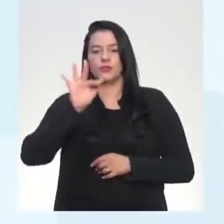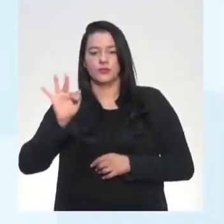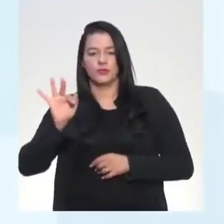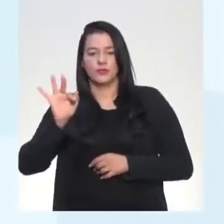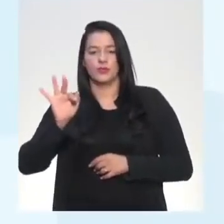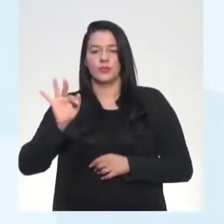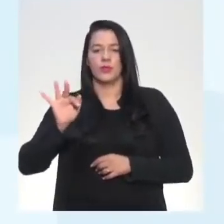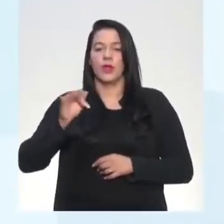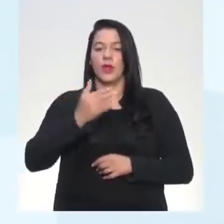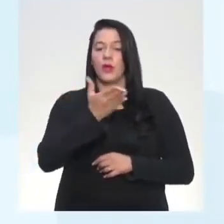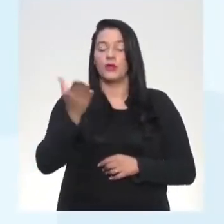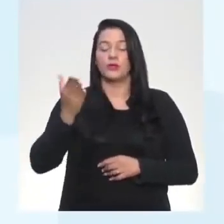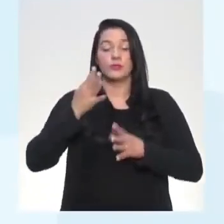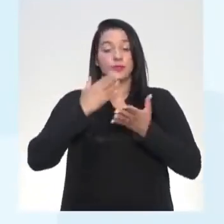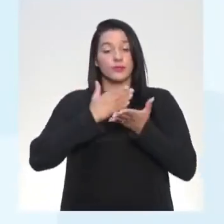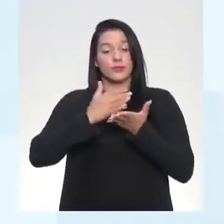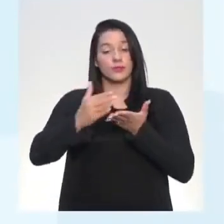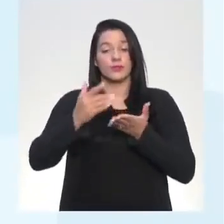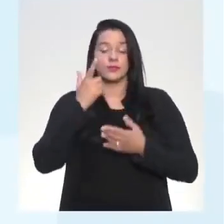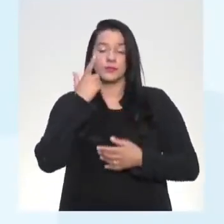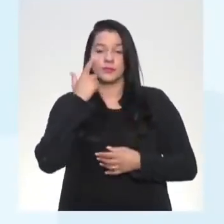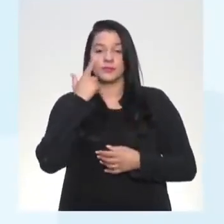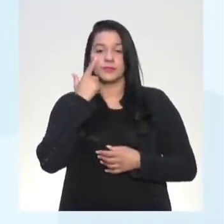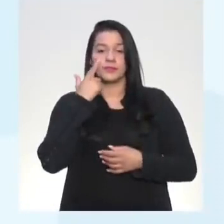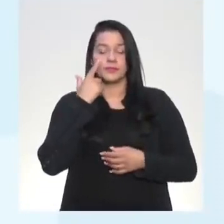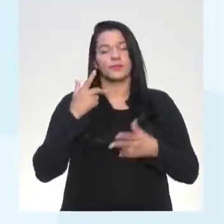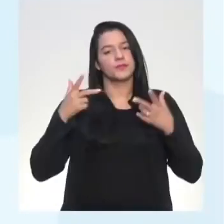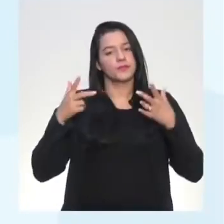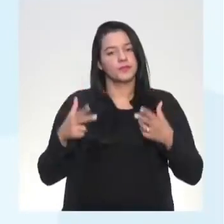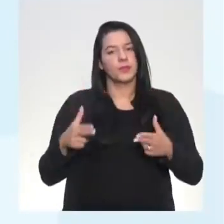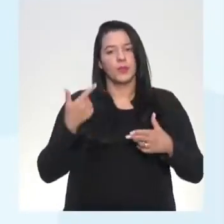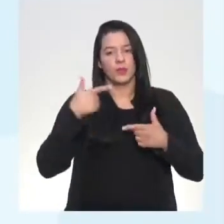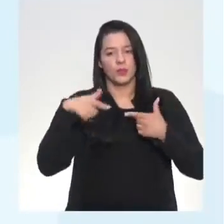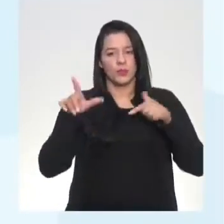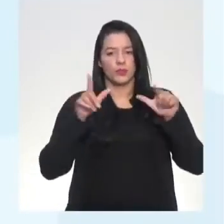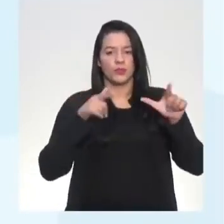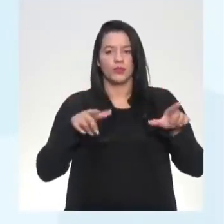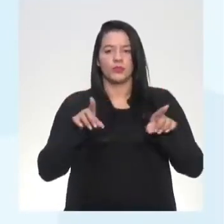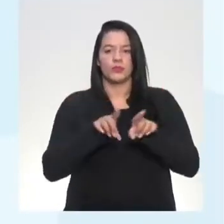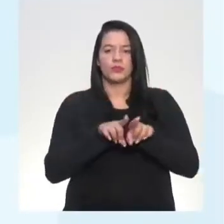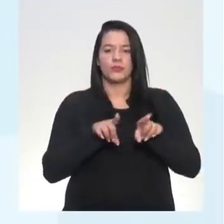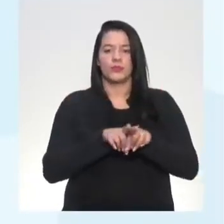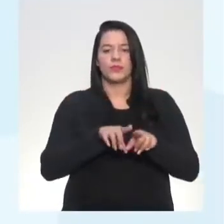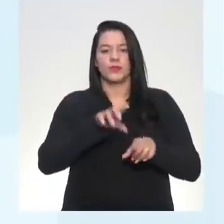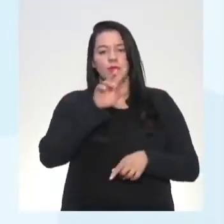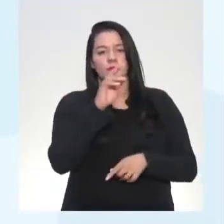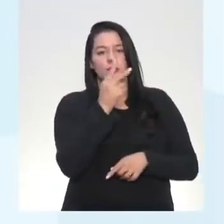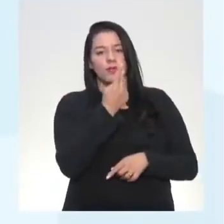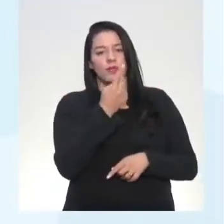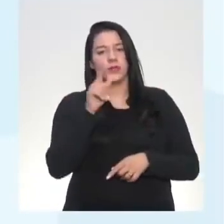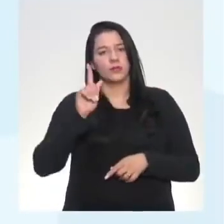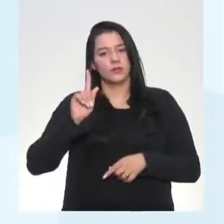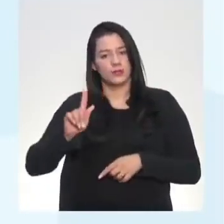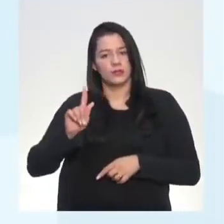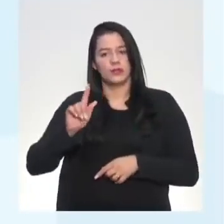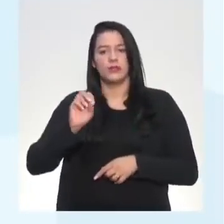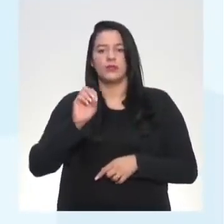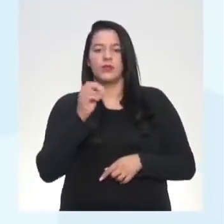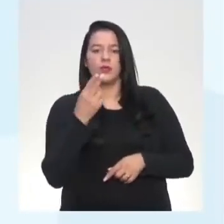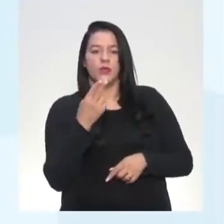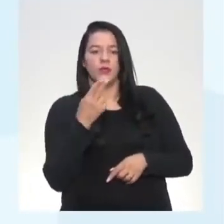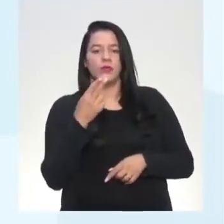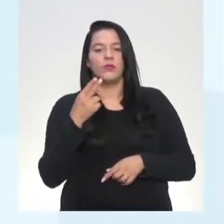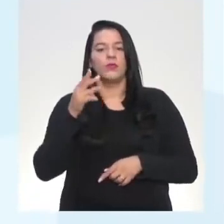aonde que você começa a olhar para esse segmento, né? A mesma coisa com os outros, né? Nós temos o HG ou GH